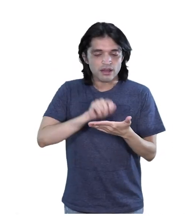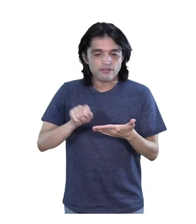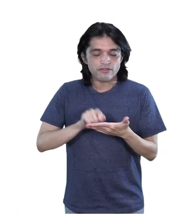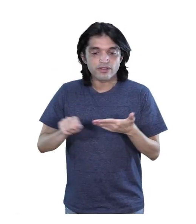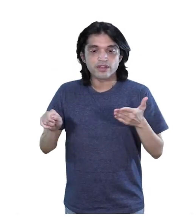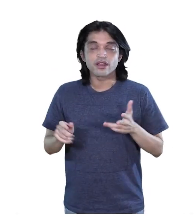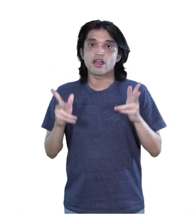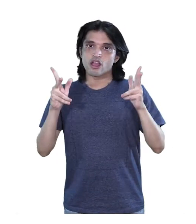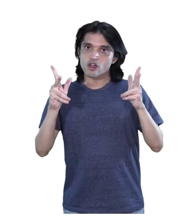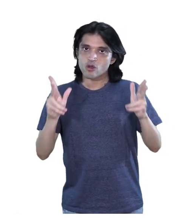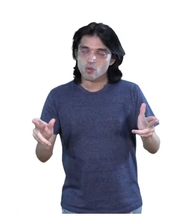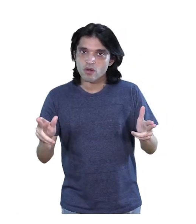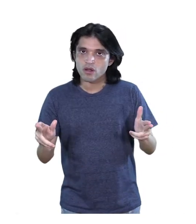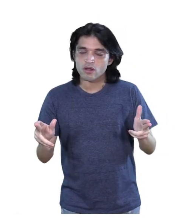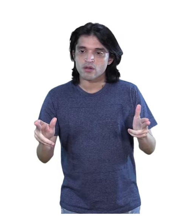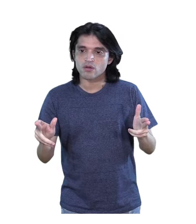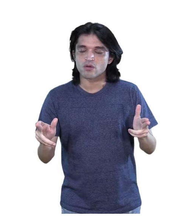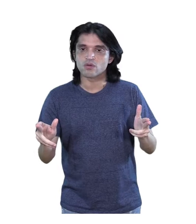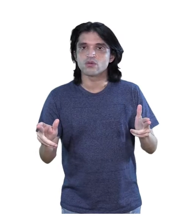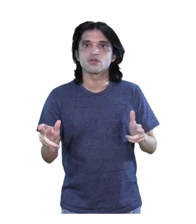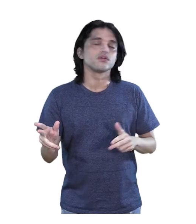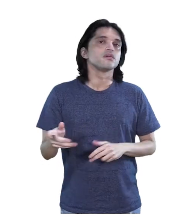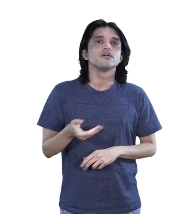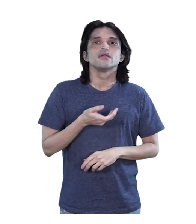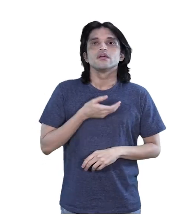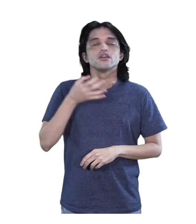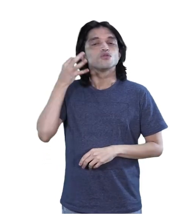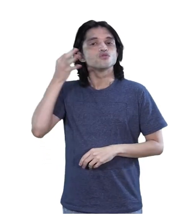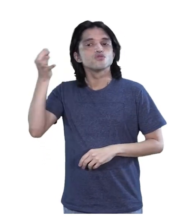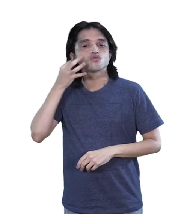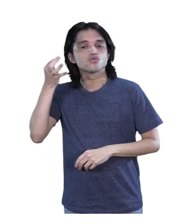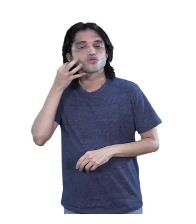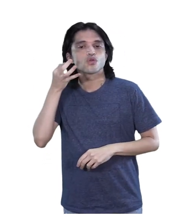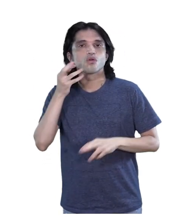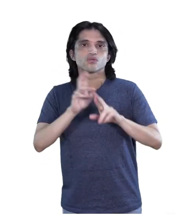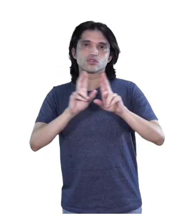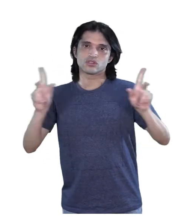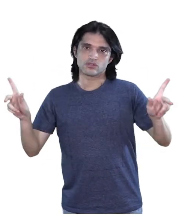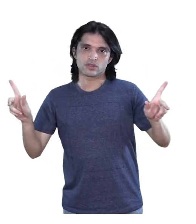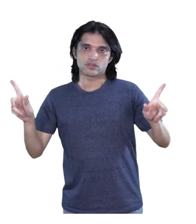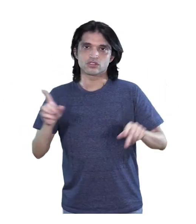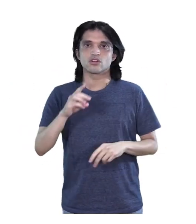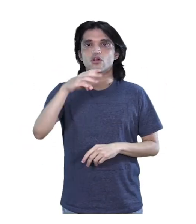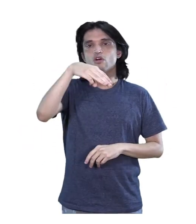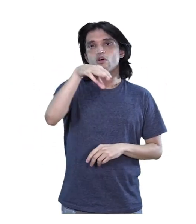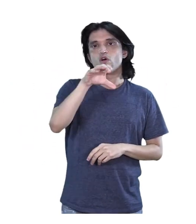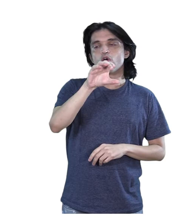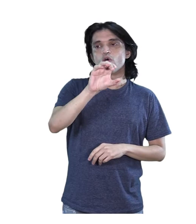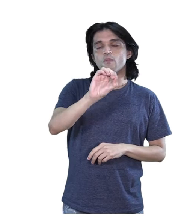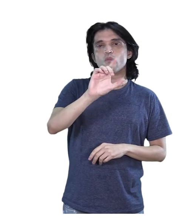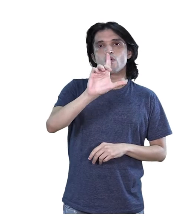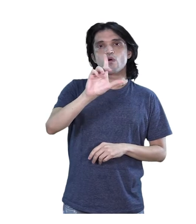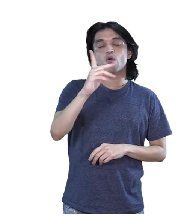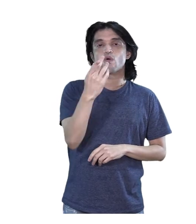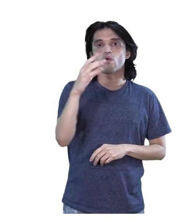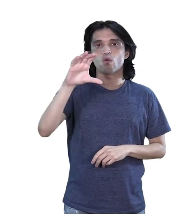mesma grafia. Como, por exemplo, molho com o A aberto, molho de chaves, molho do